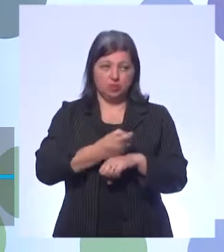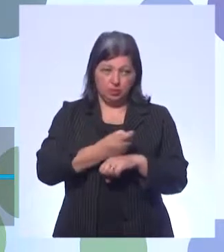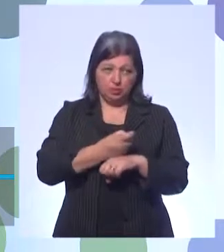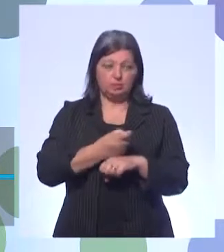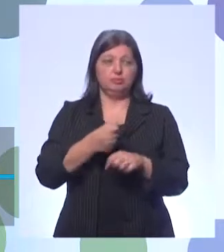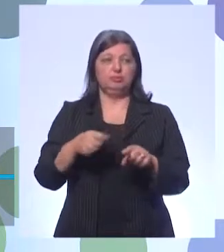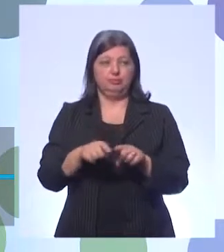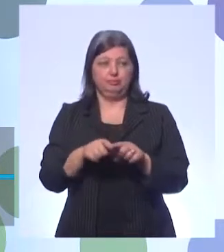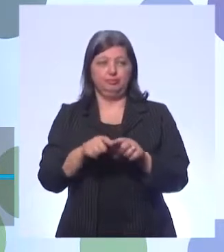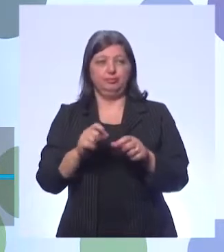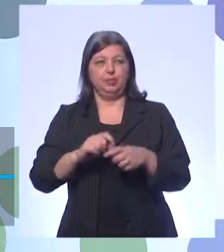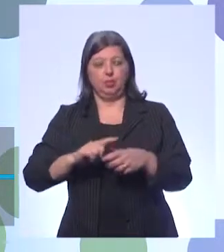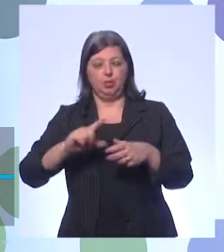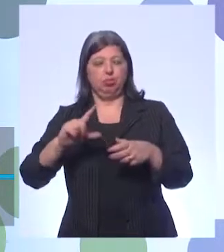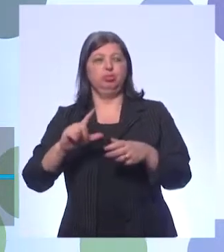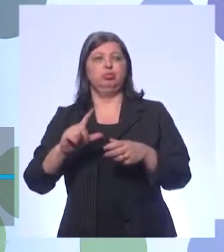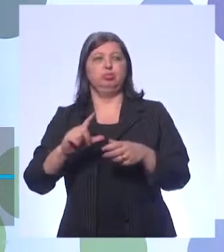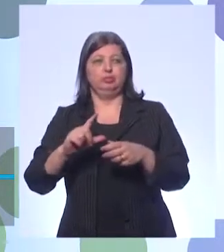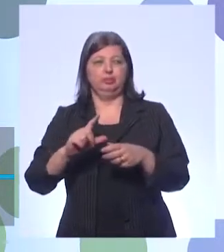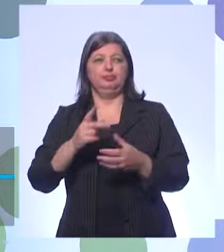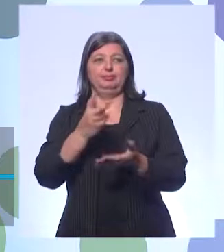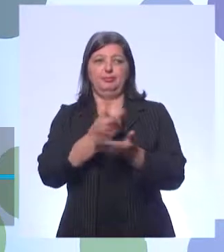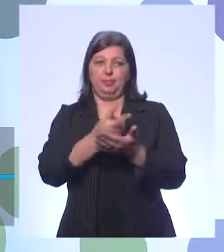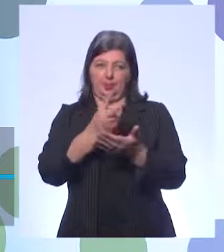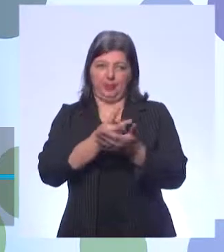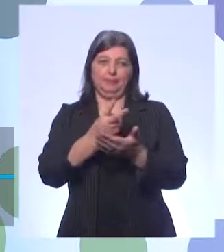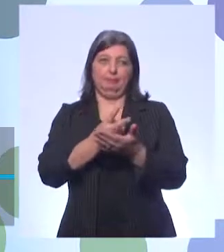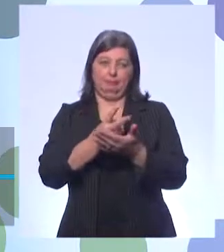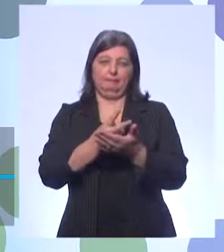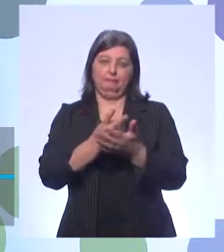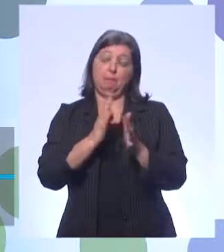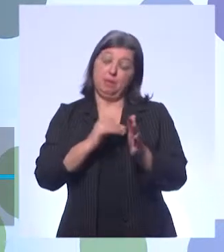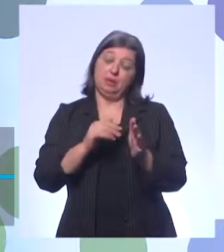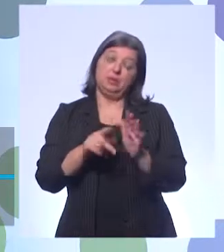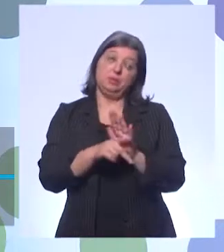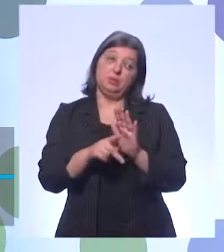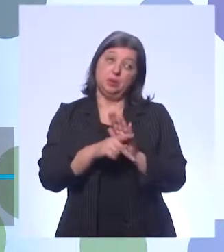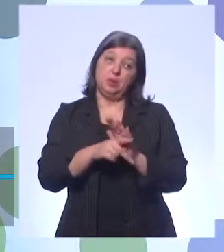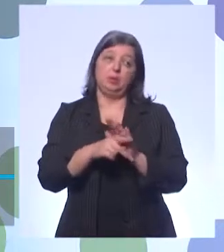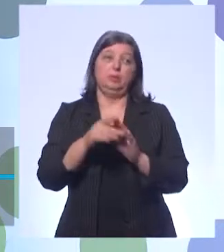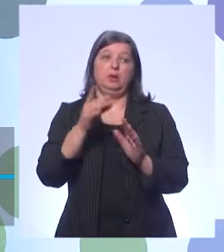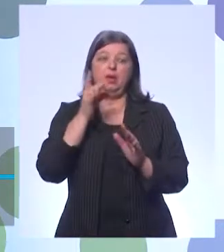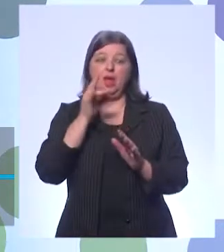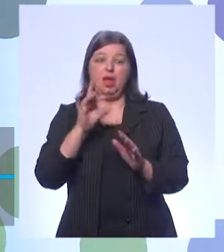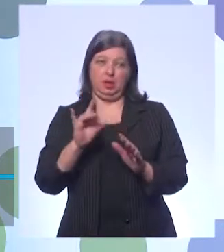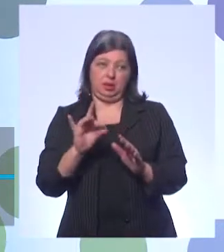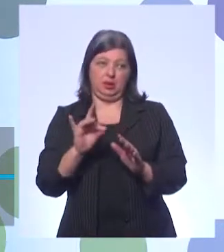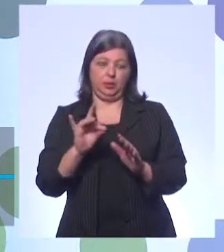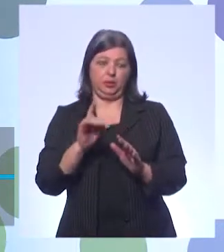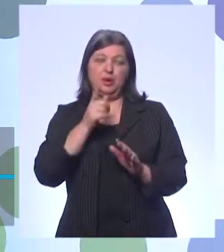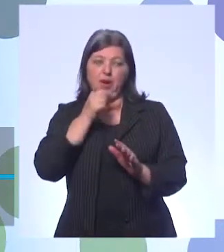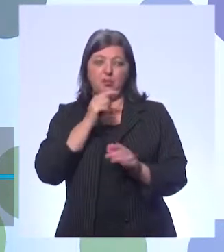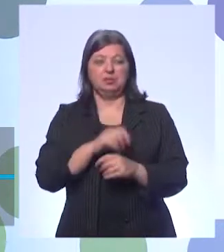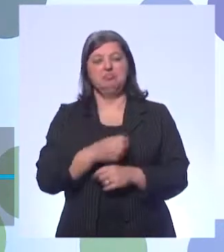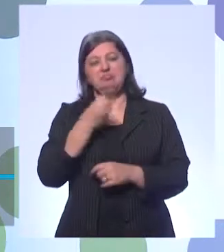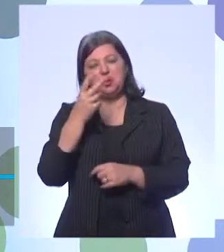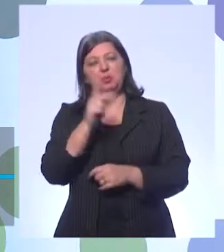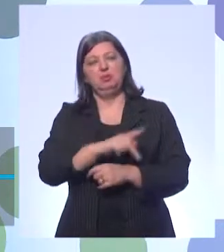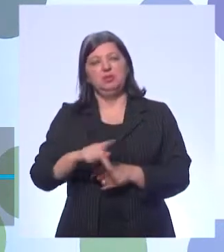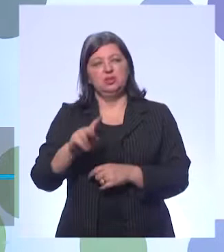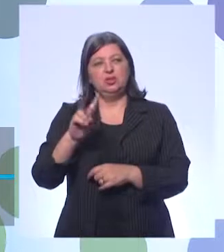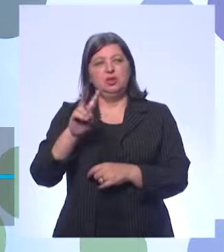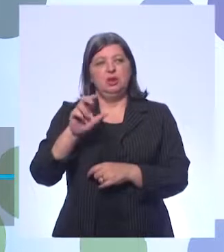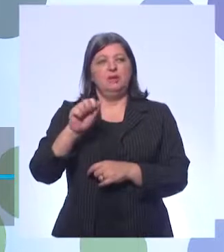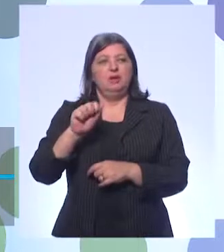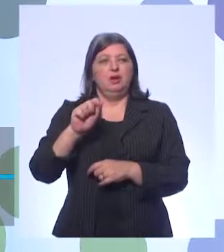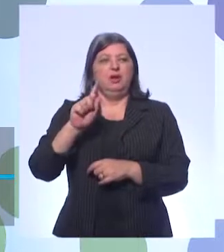ocupar o espaço maior em relação à mesma, só que no estado líquido, né? Muito bom, professor Wagner. Então, olha,